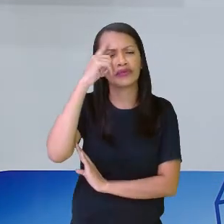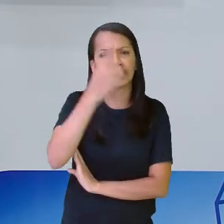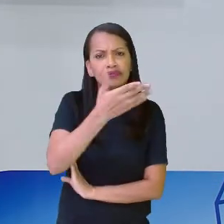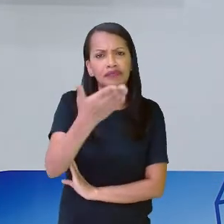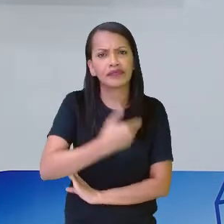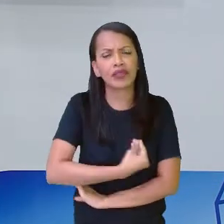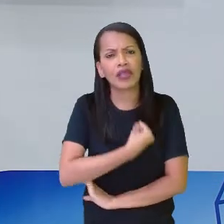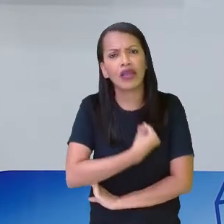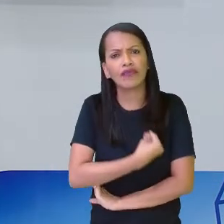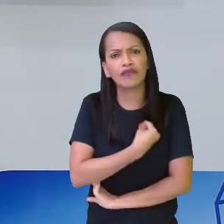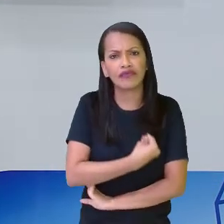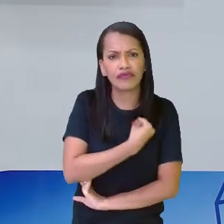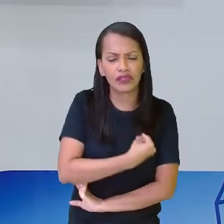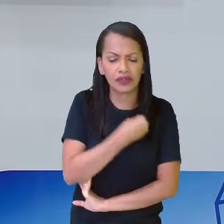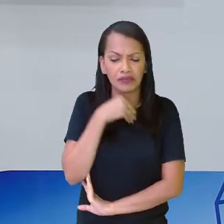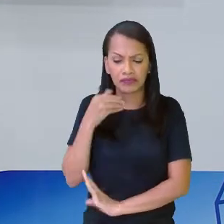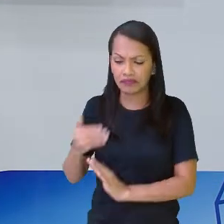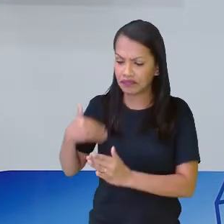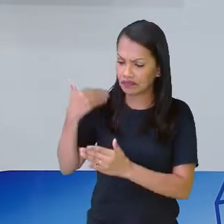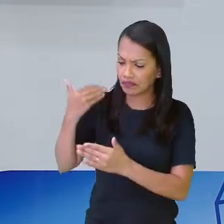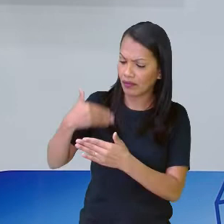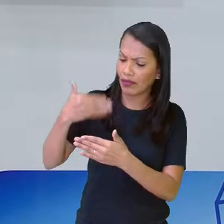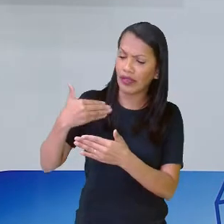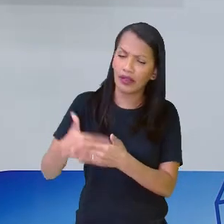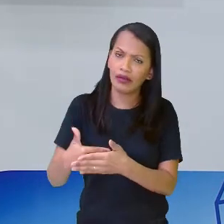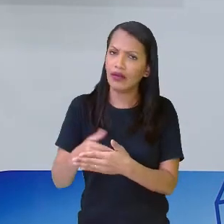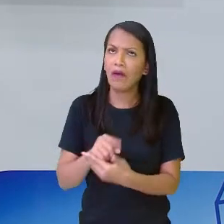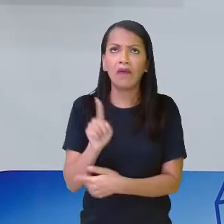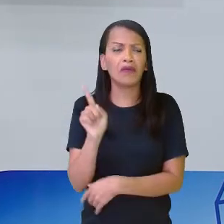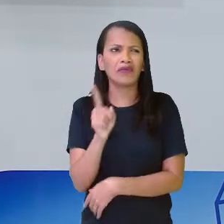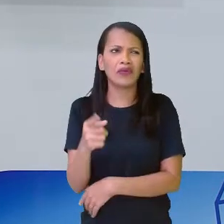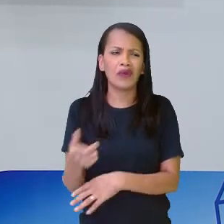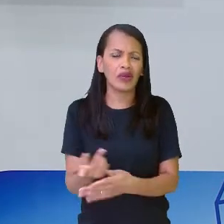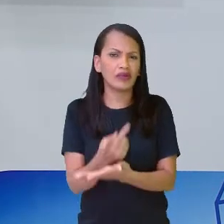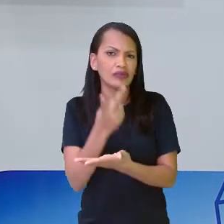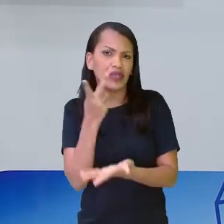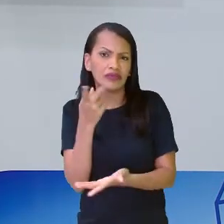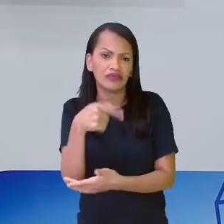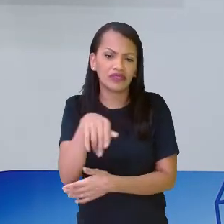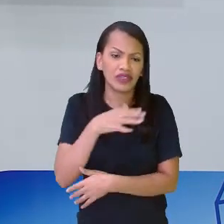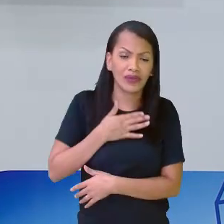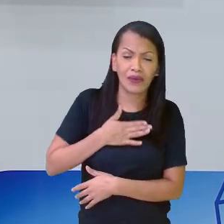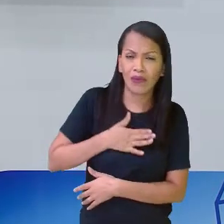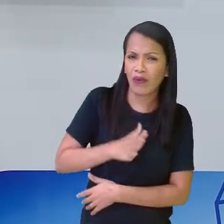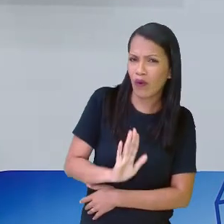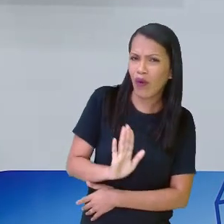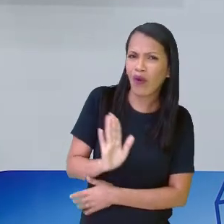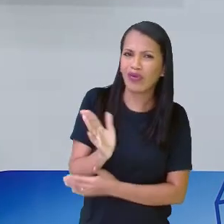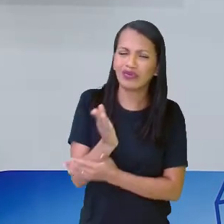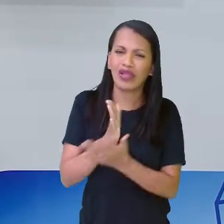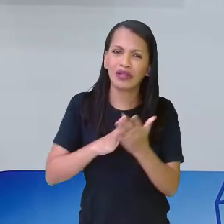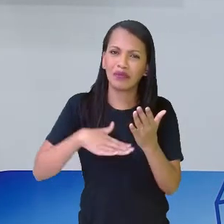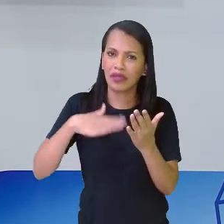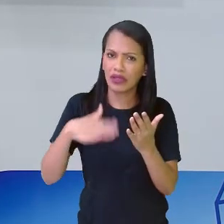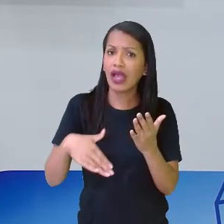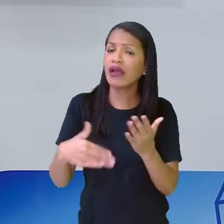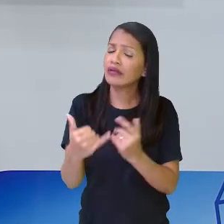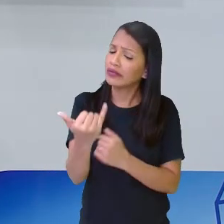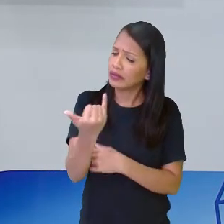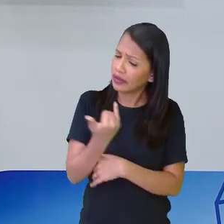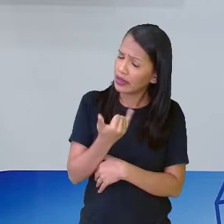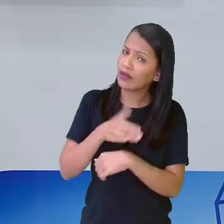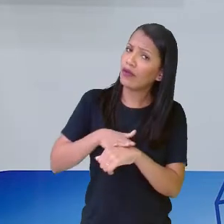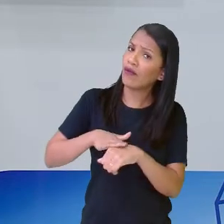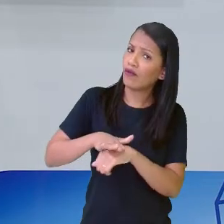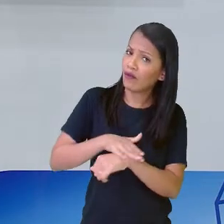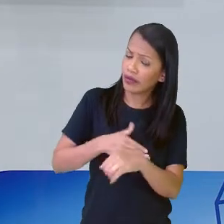na sua rotina diária, ou não aparece, de repente você não gosta? Coloca aí pra gente,